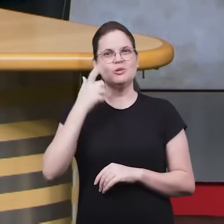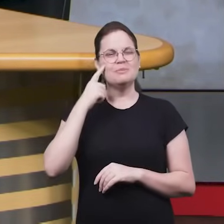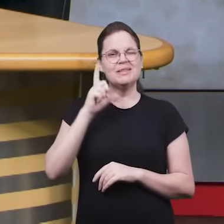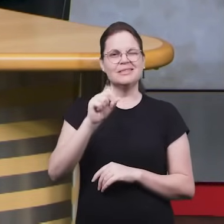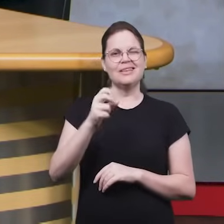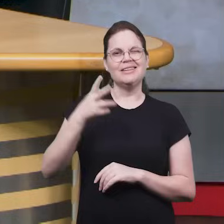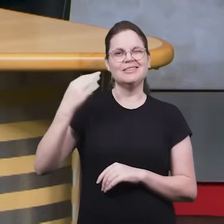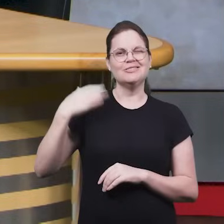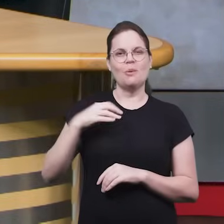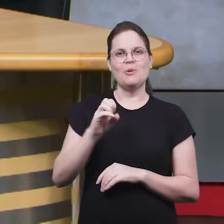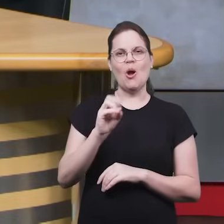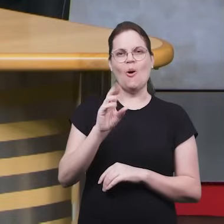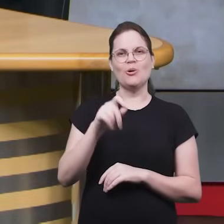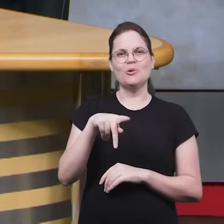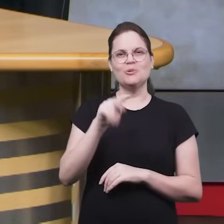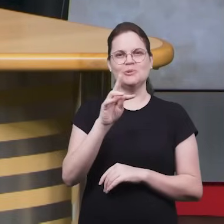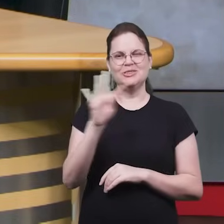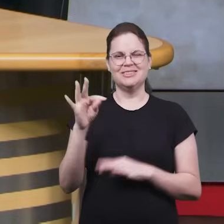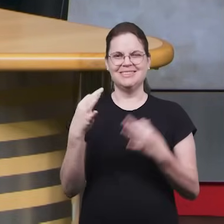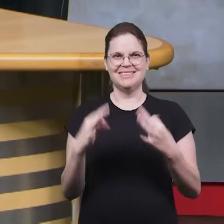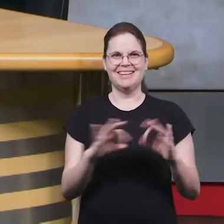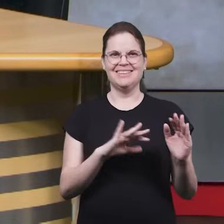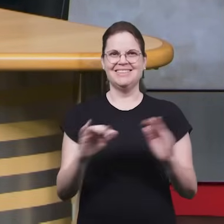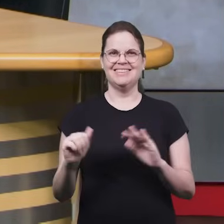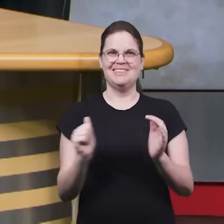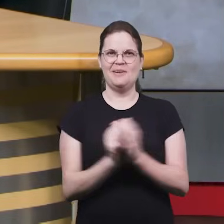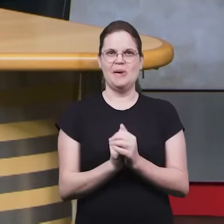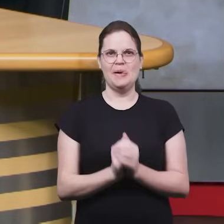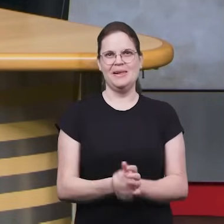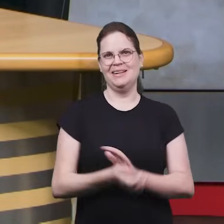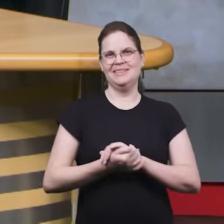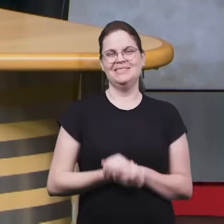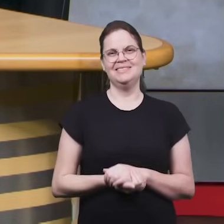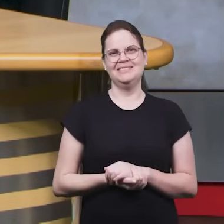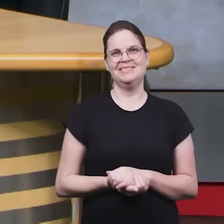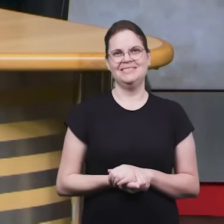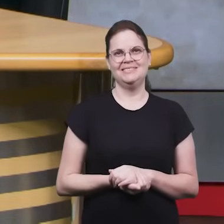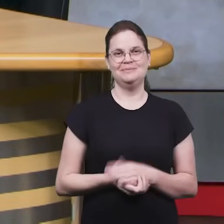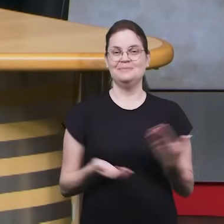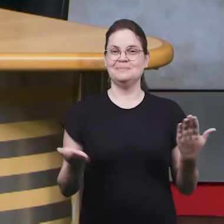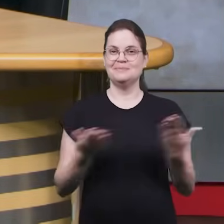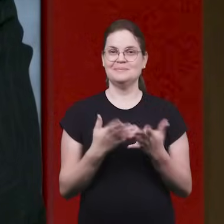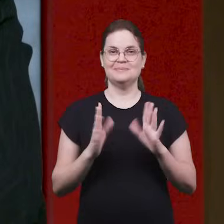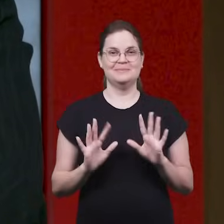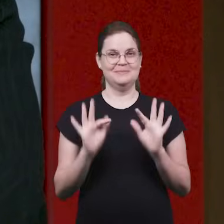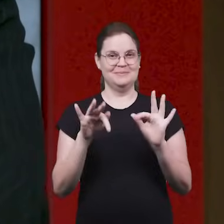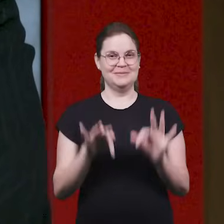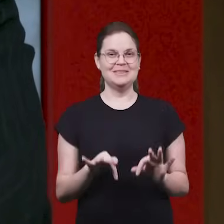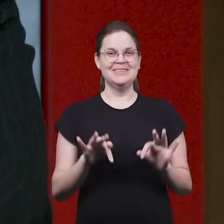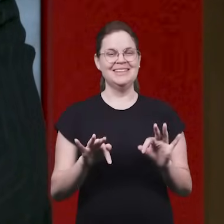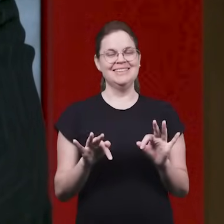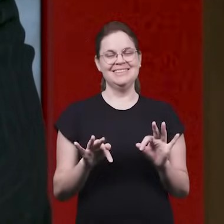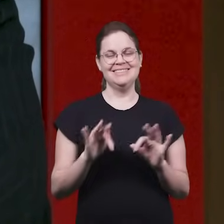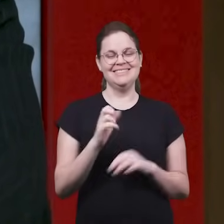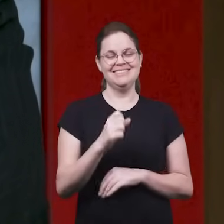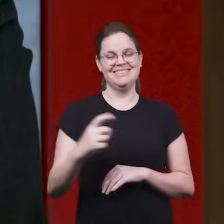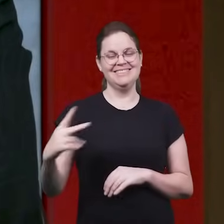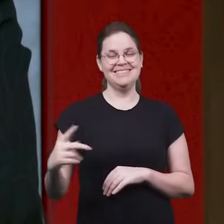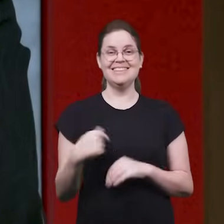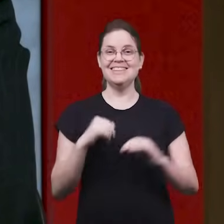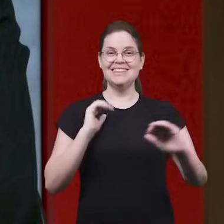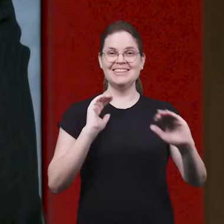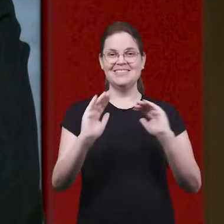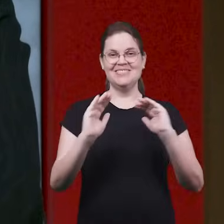do Orkut. Mas é assim mesmo. Amém. Então, esse episódio nós vamos encerrando por aqui.